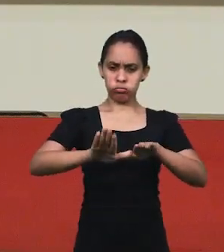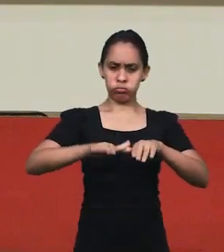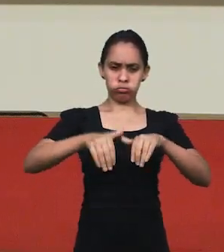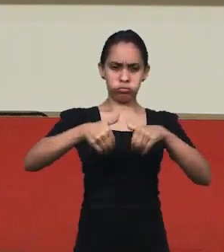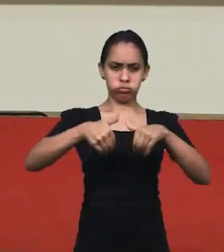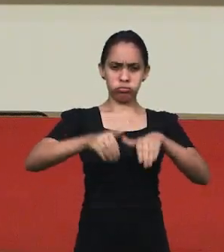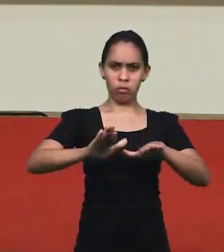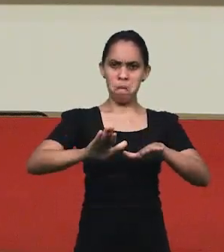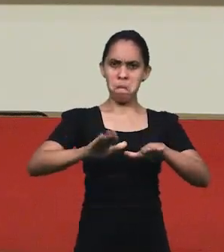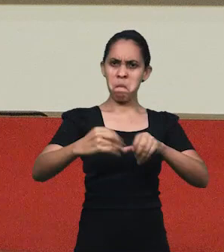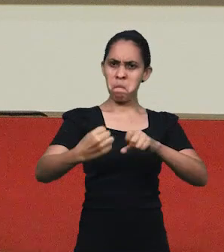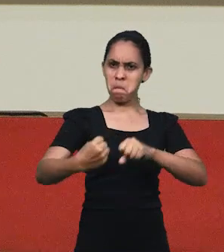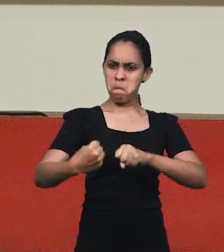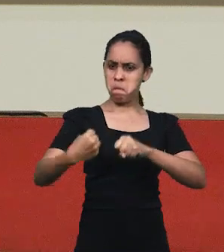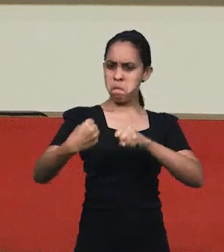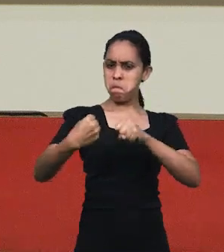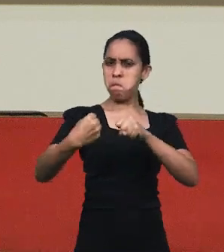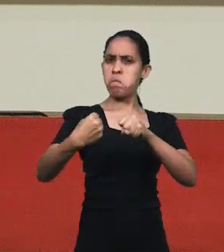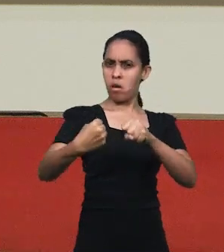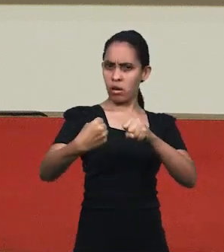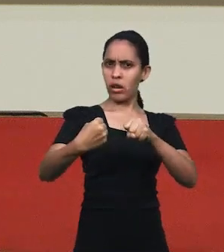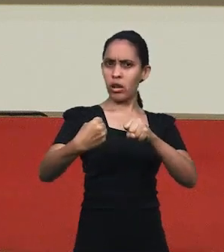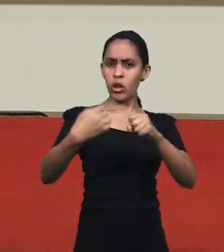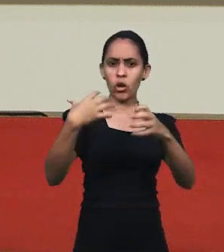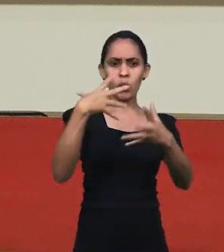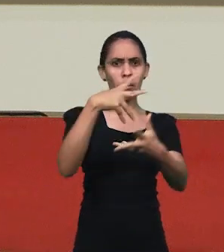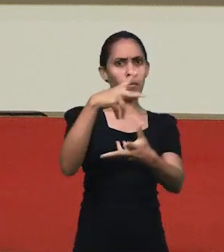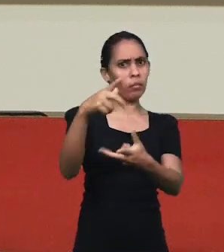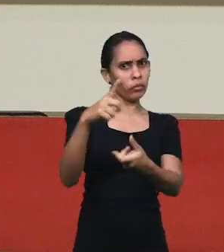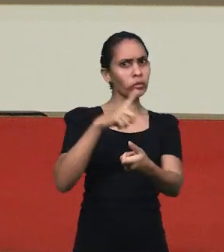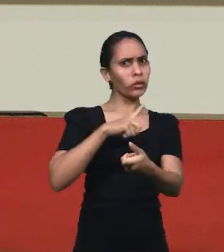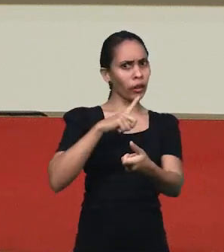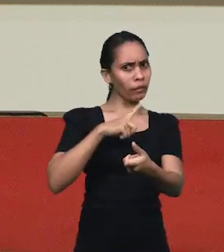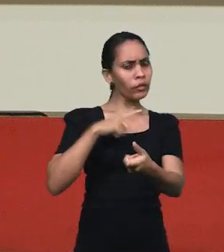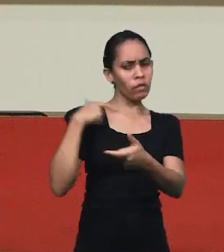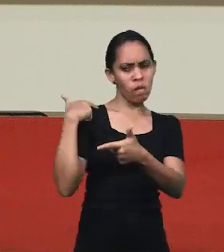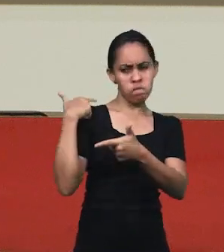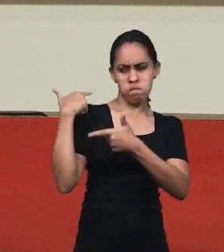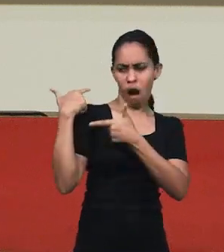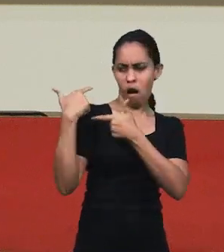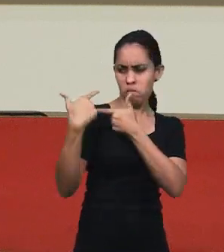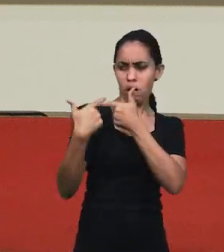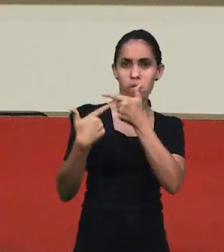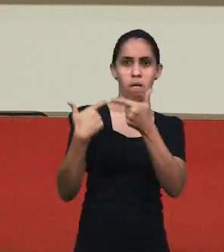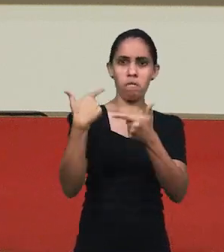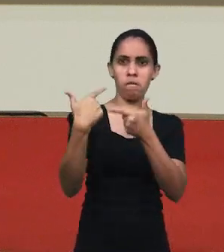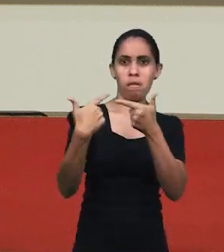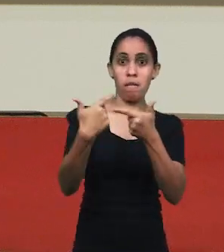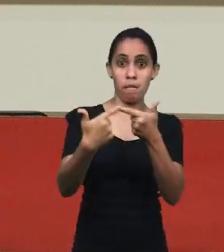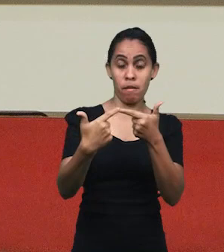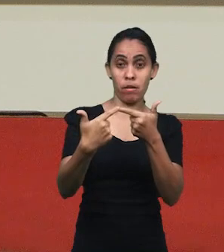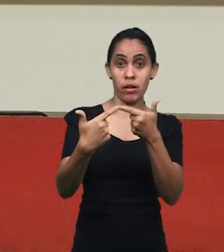de um dos exércitos mais poderosos que a terra já teve, que venceu todas as batalhas,